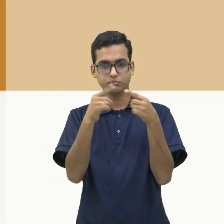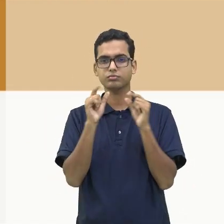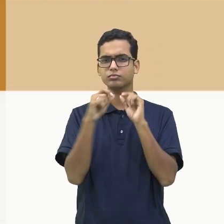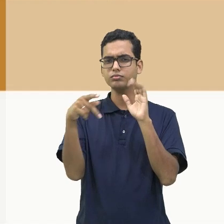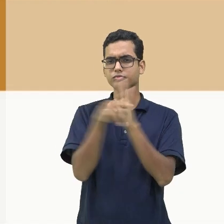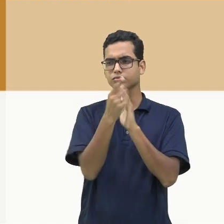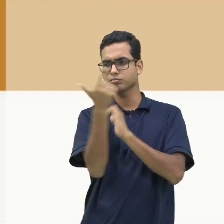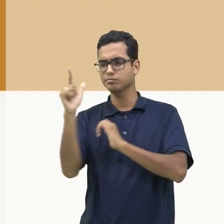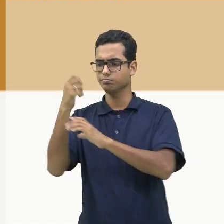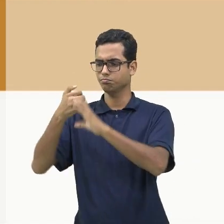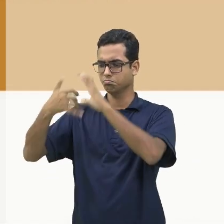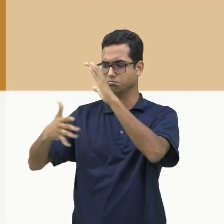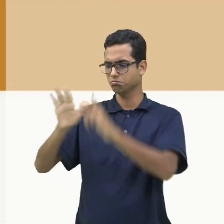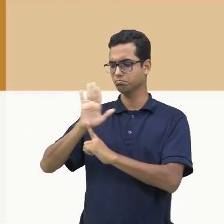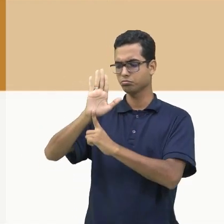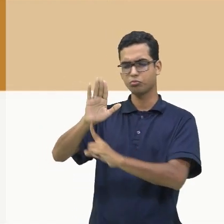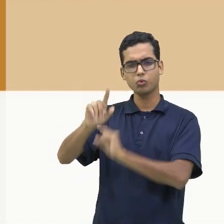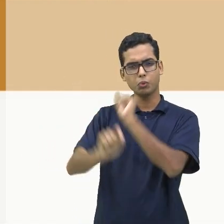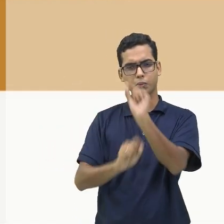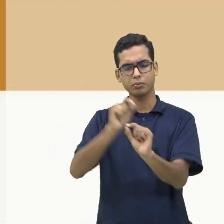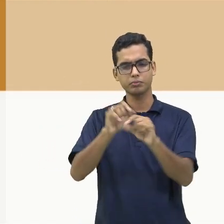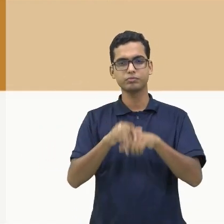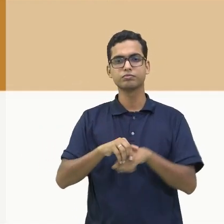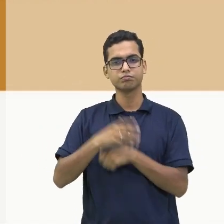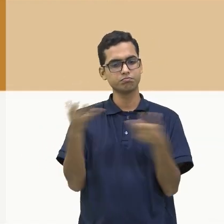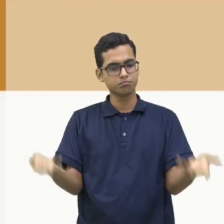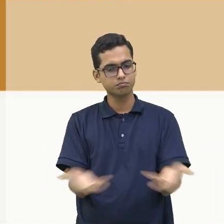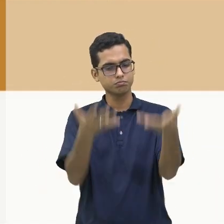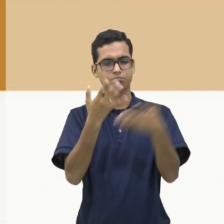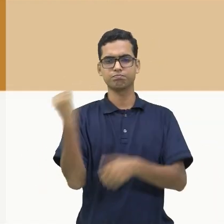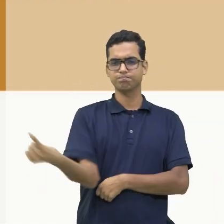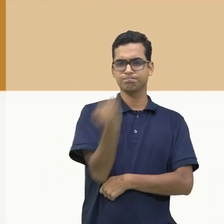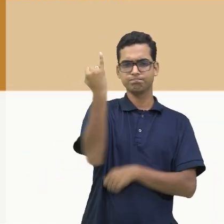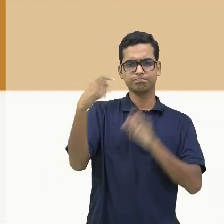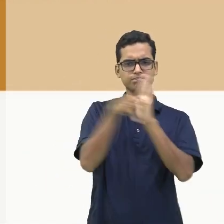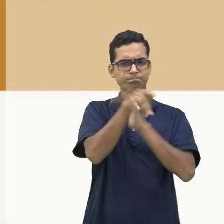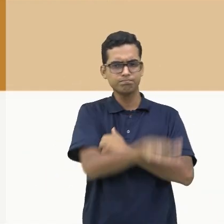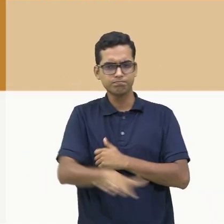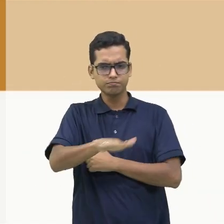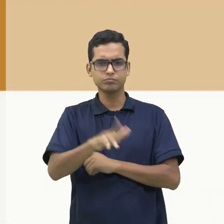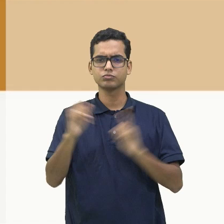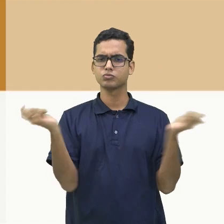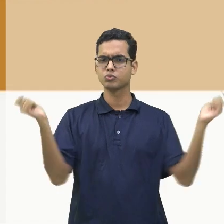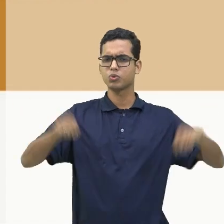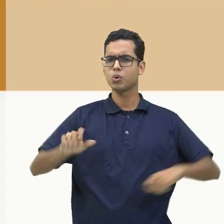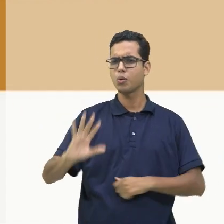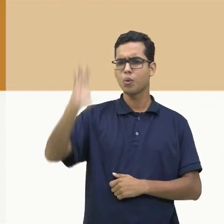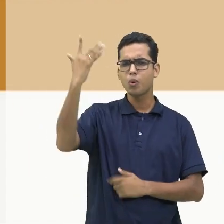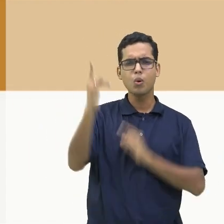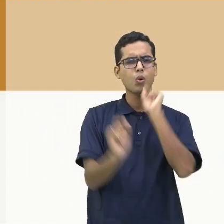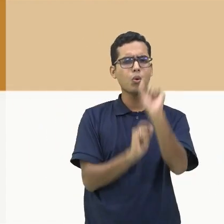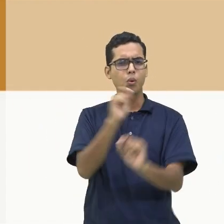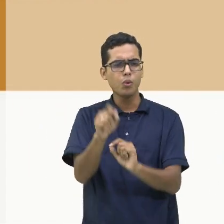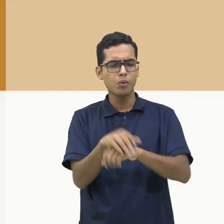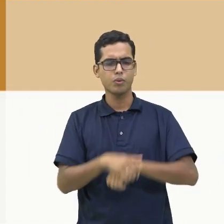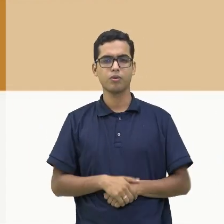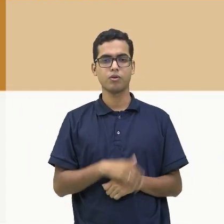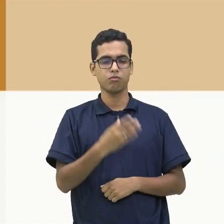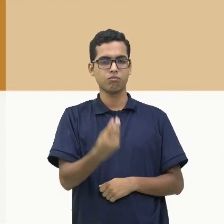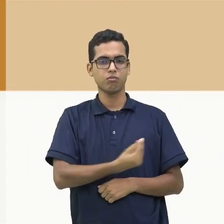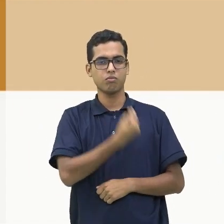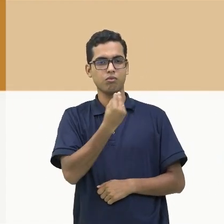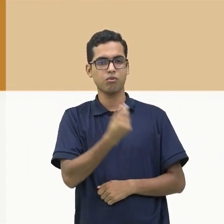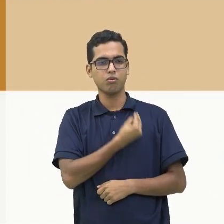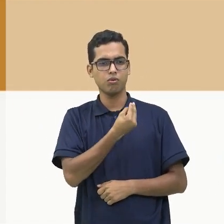essas características que são favoráveis naquele meio. O que pode acontecer? Eles vão deixar de existir.